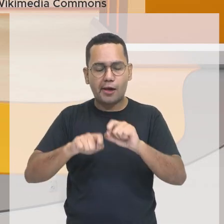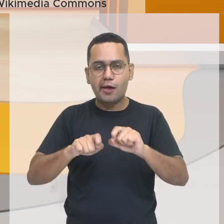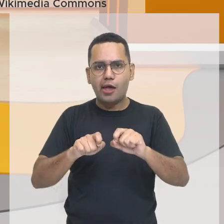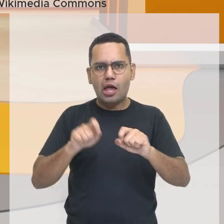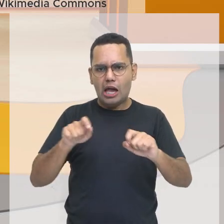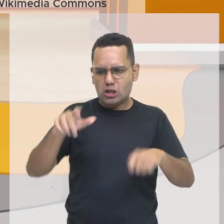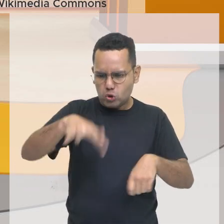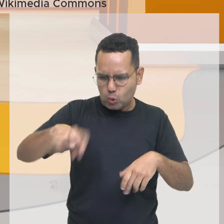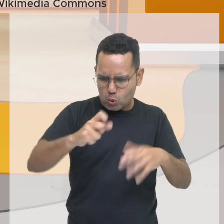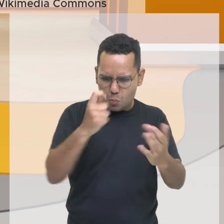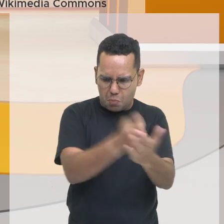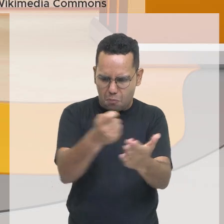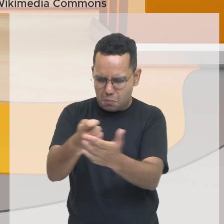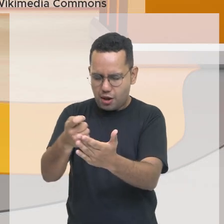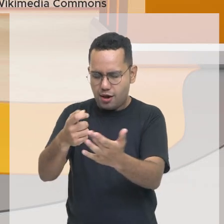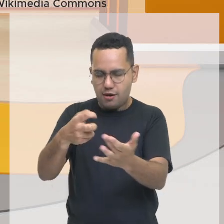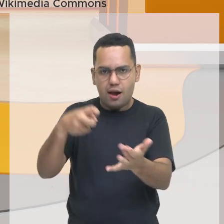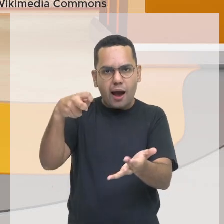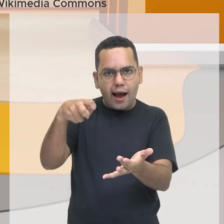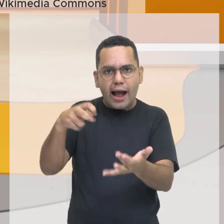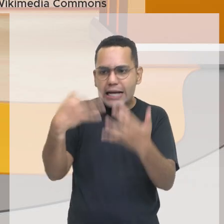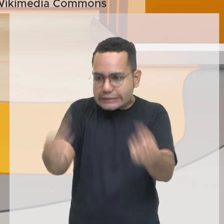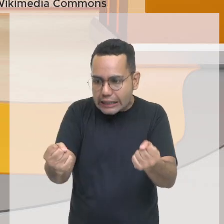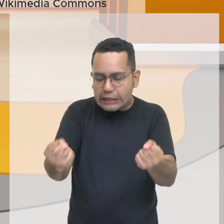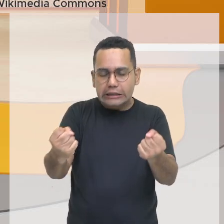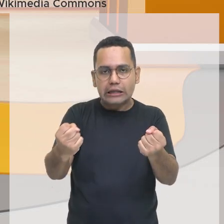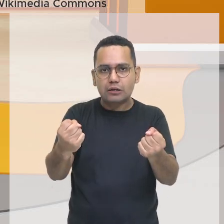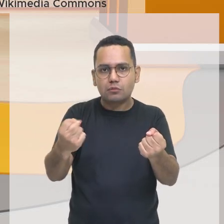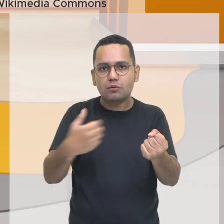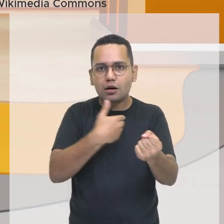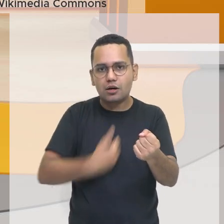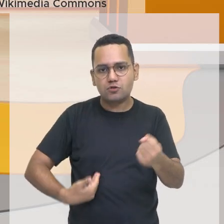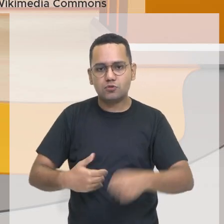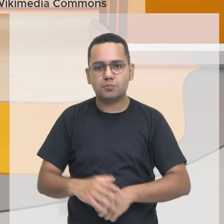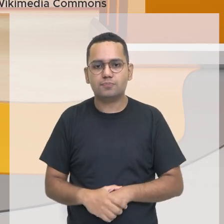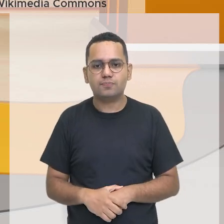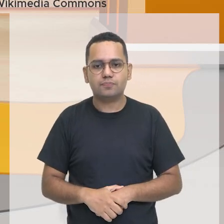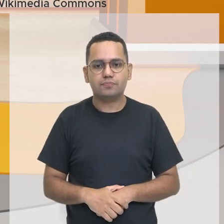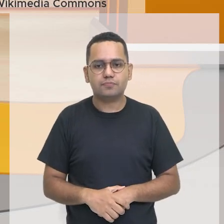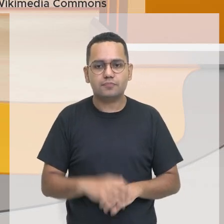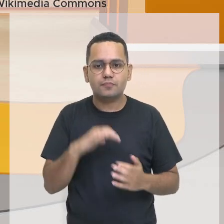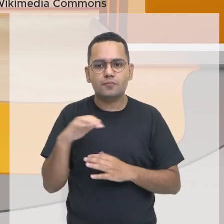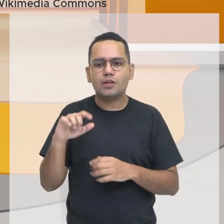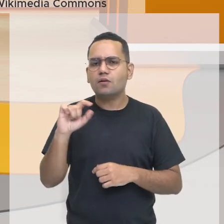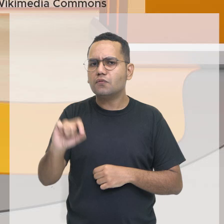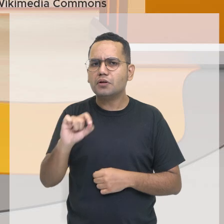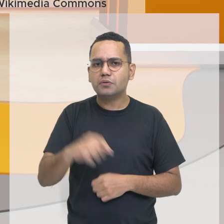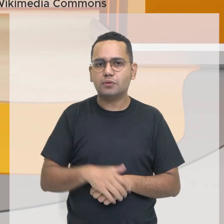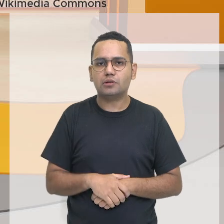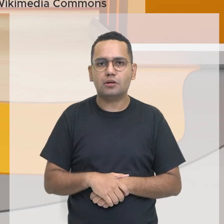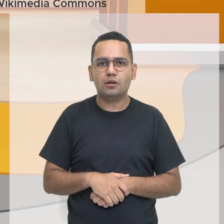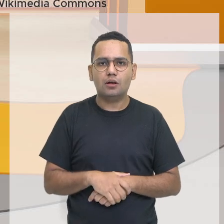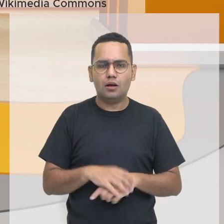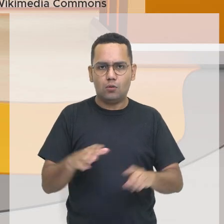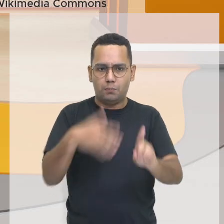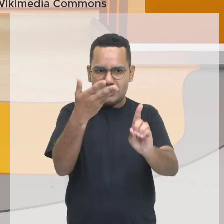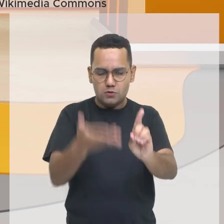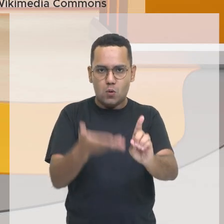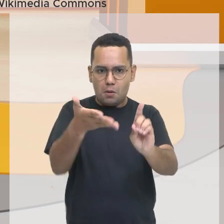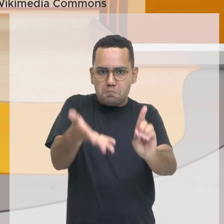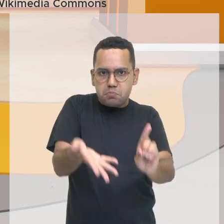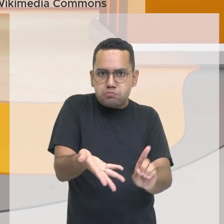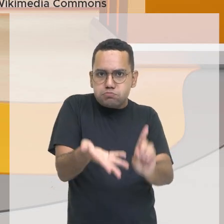de forma severa. Então, nesse sistema, nós vamos observar o culto à personalidade, vamos observar características